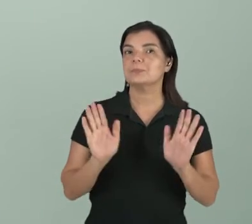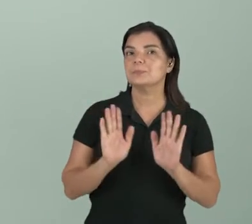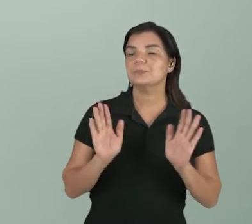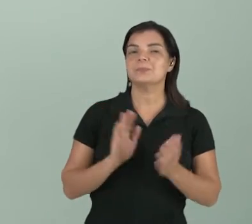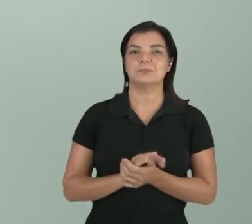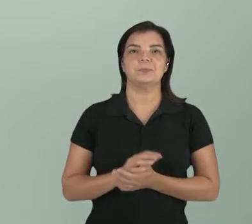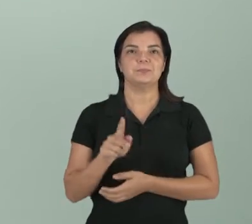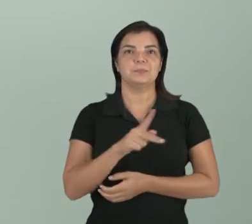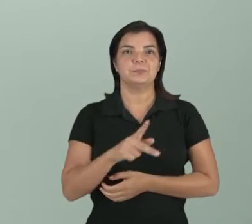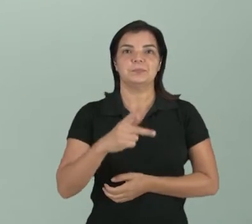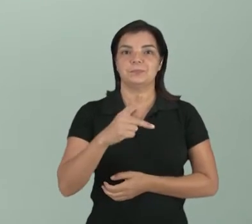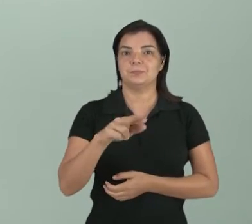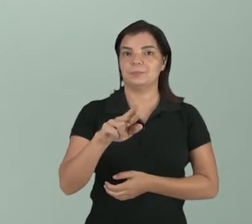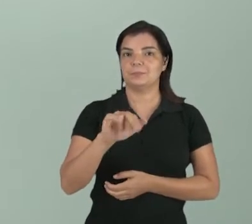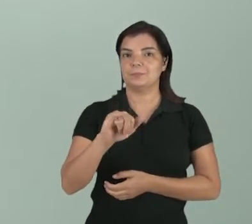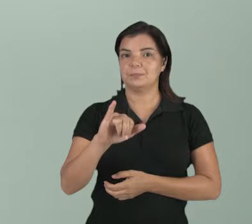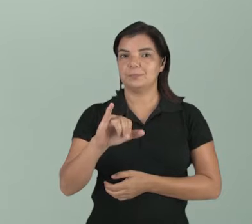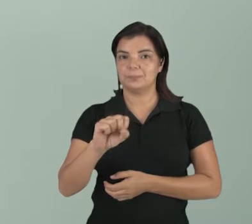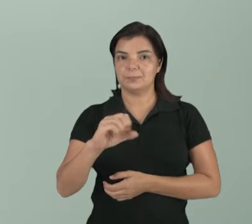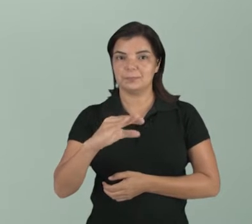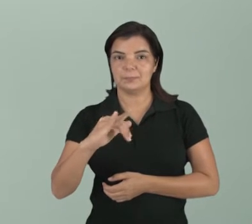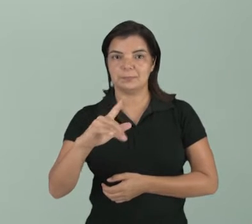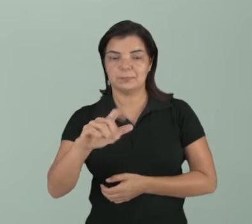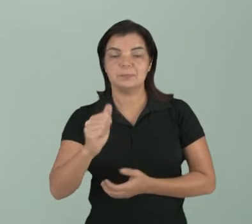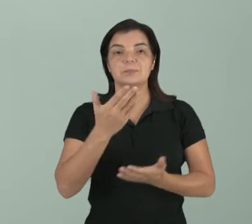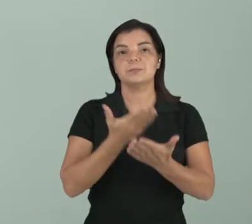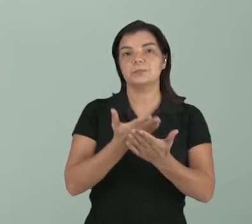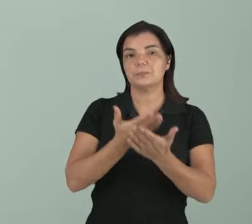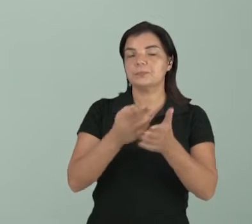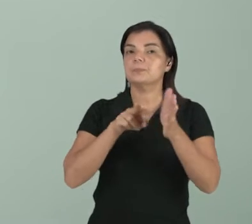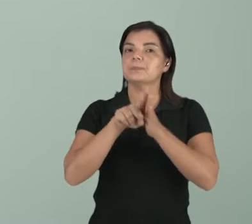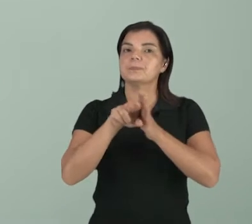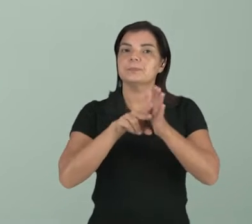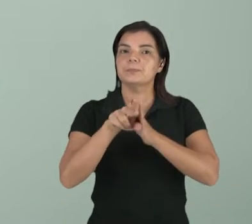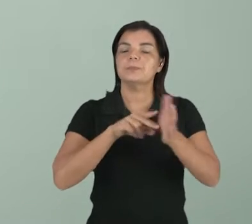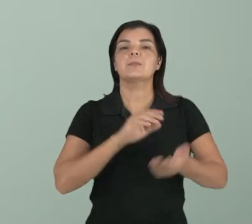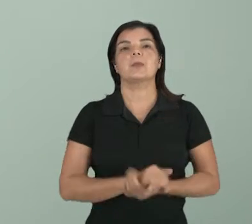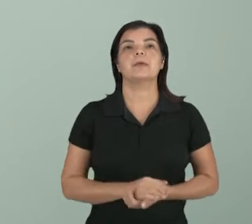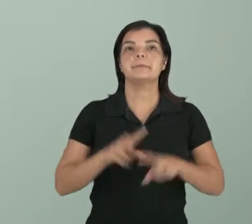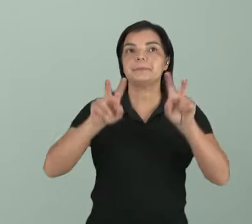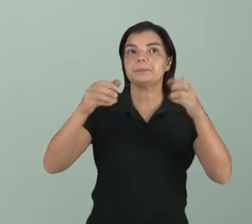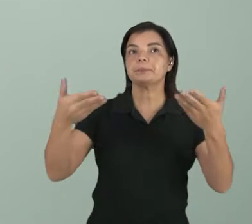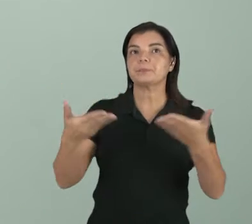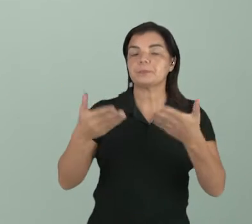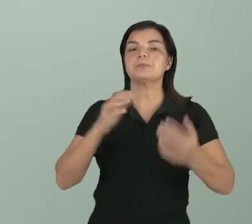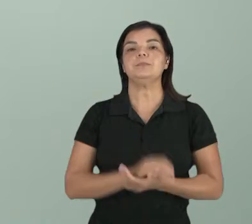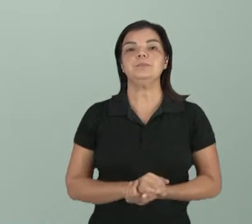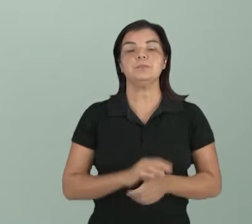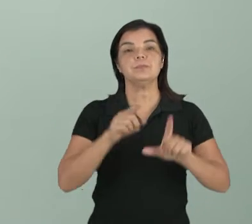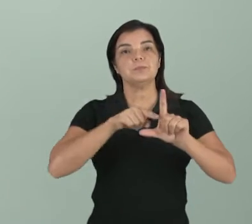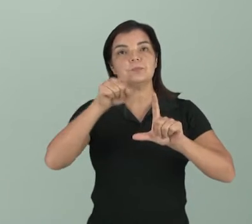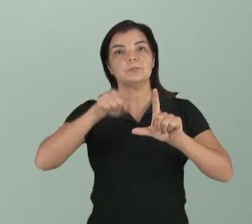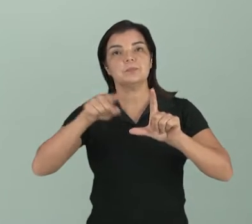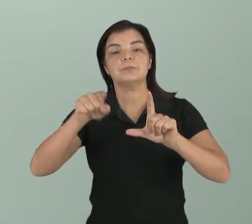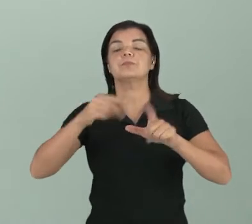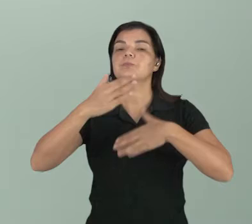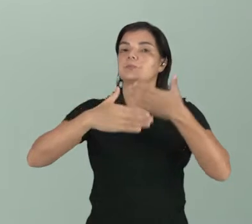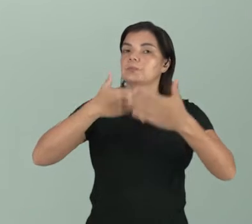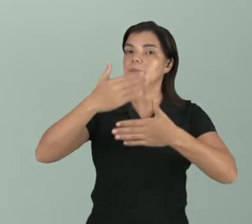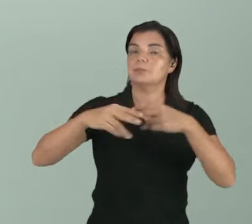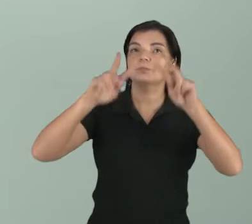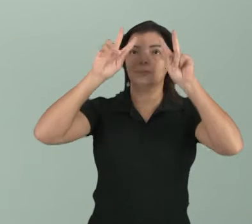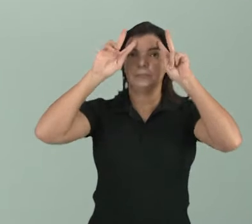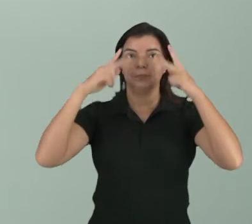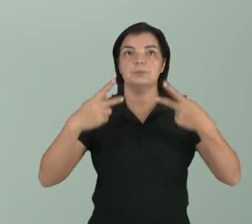Olá, eu sou a professora Priscila e hoje nós teremos mais uma aula de biologia. O nosso tema de hoje será o Índice de